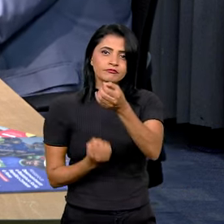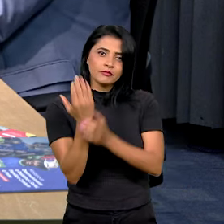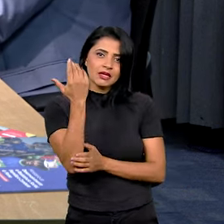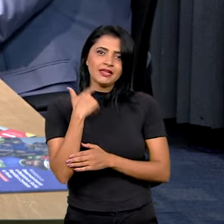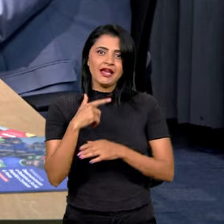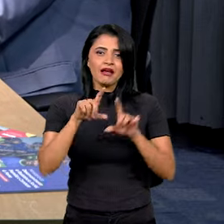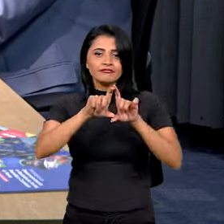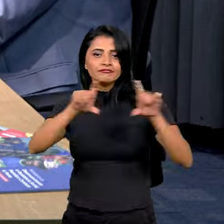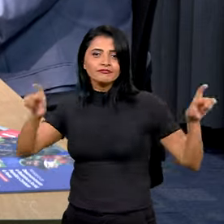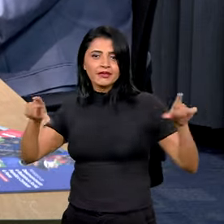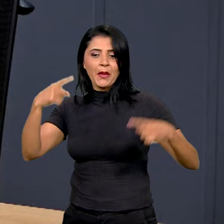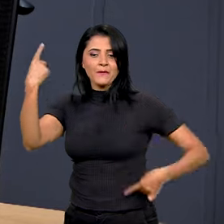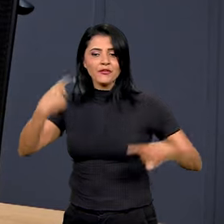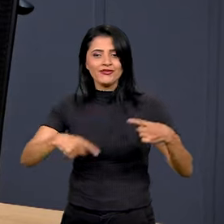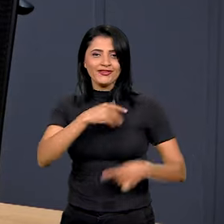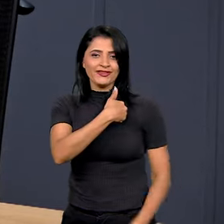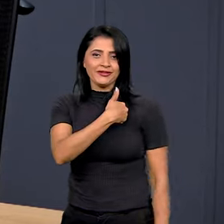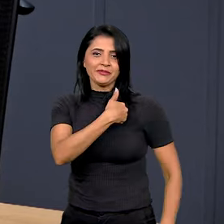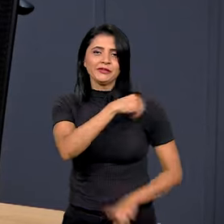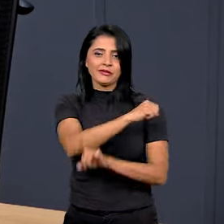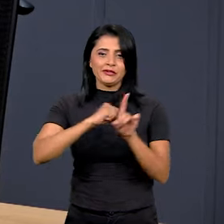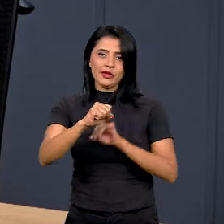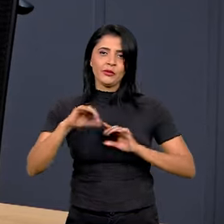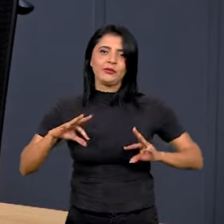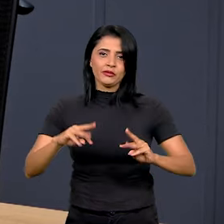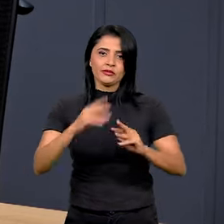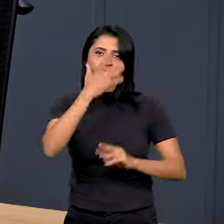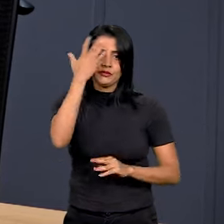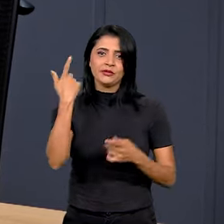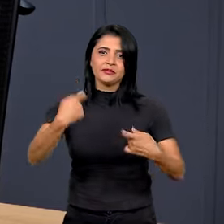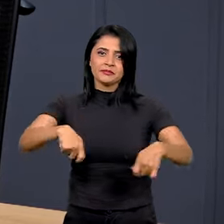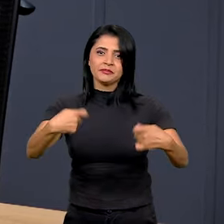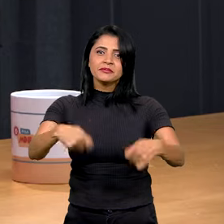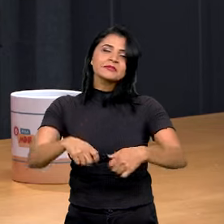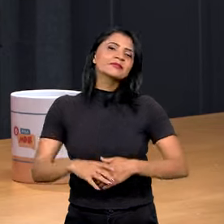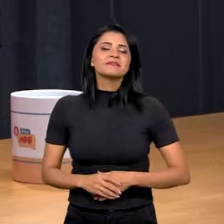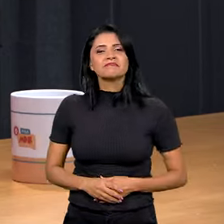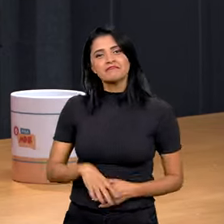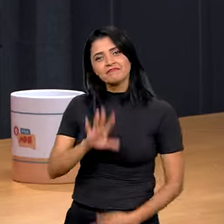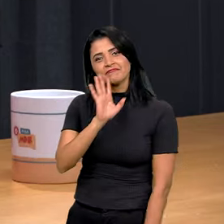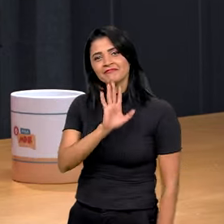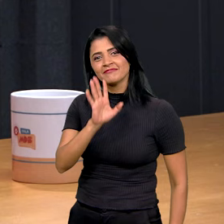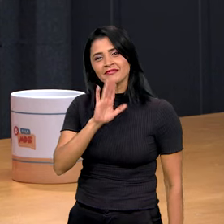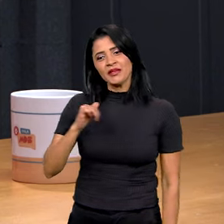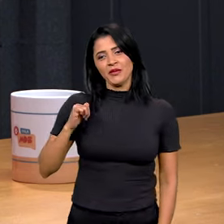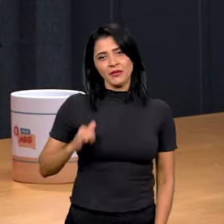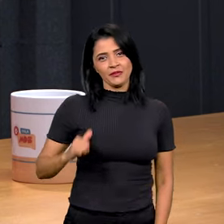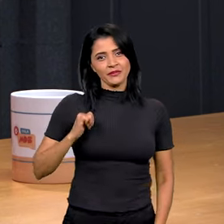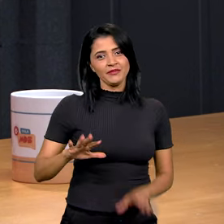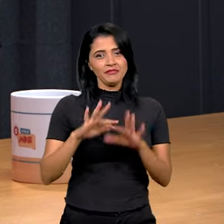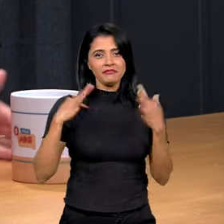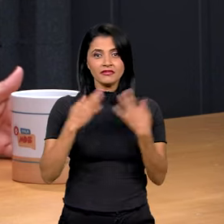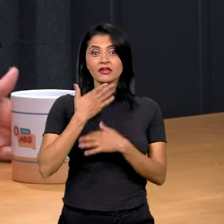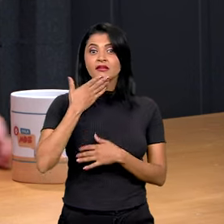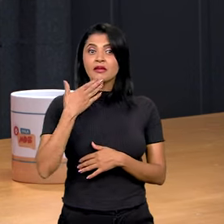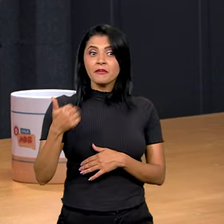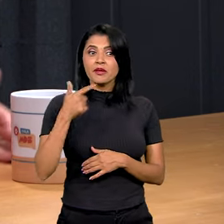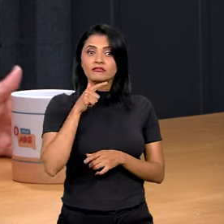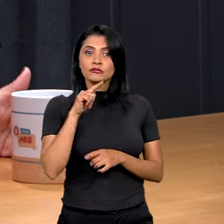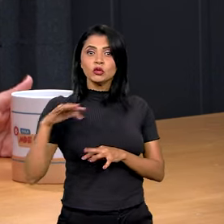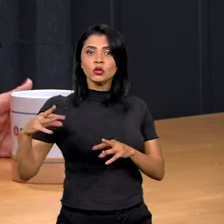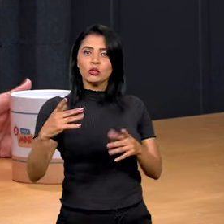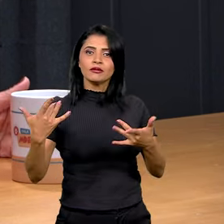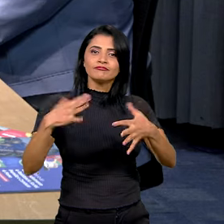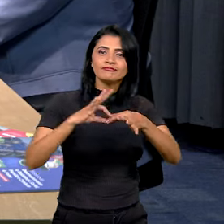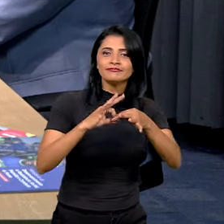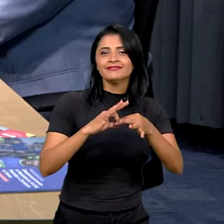colocado no nosso slogam né que é políticas sociais para todos os que precisam que legal realmente o bolsa família é melhor que pertença a todo